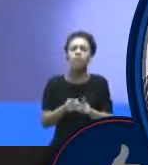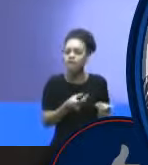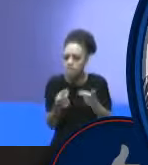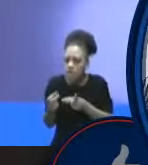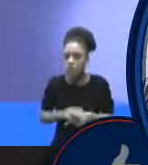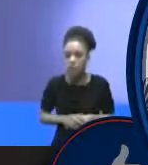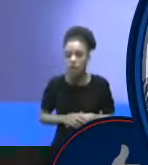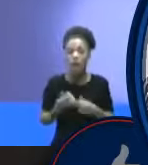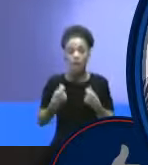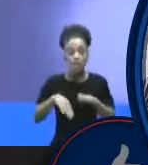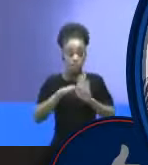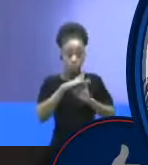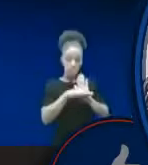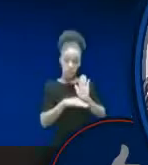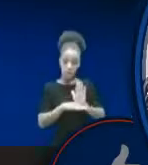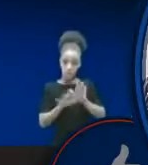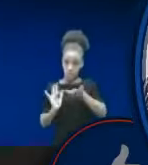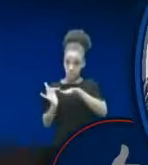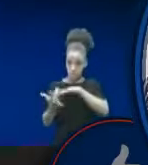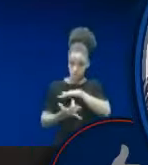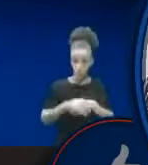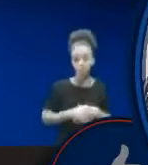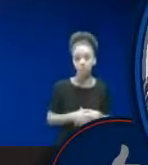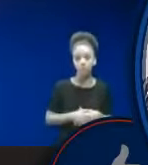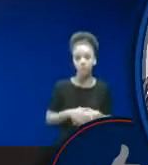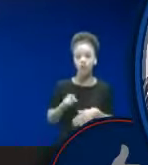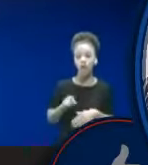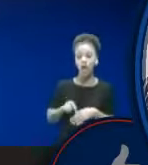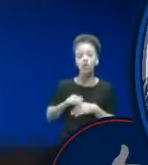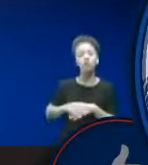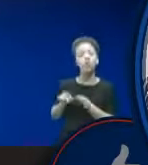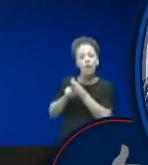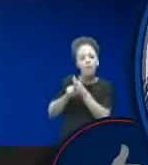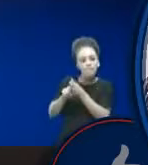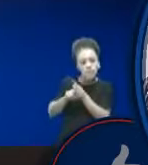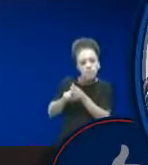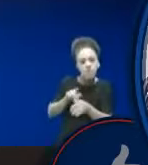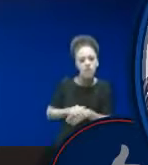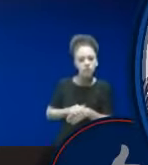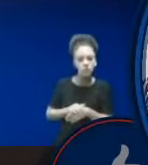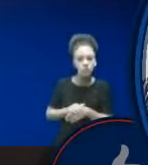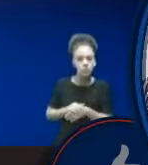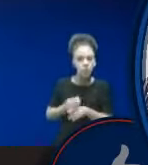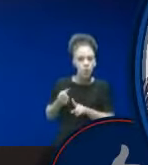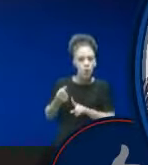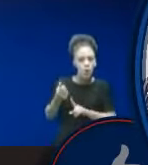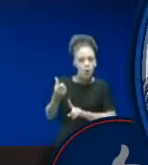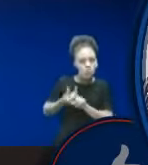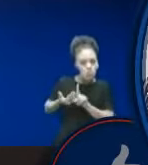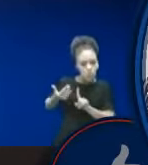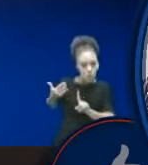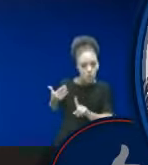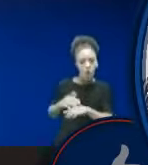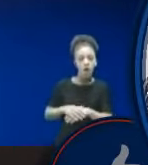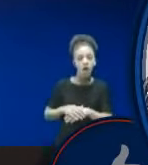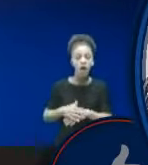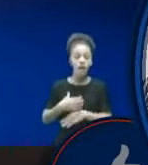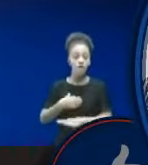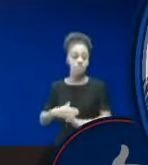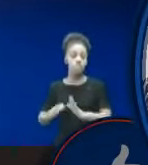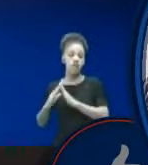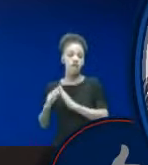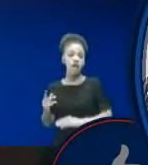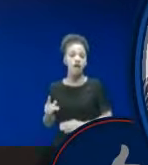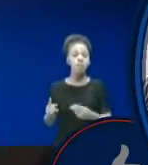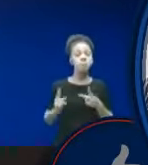nas nossas redes sociais. Segundo a Social Bakers, no último trimestre de 2020, a Casas Bahia foi a